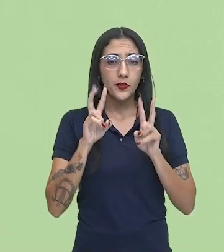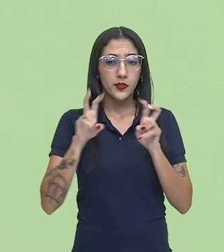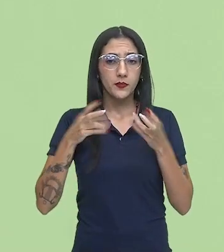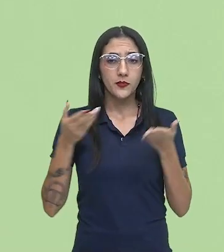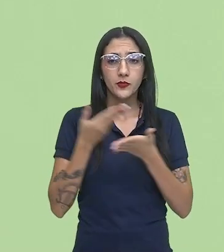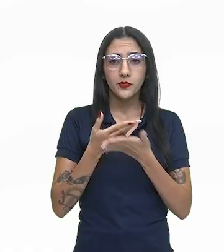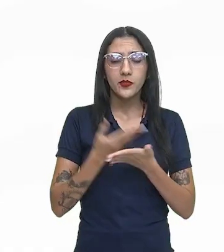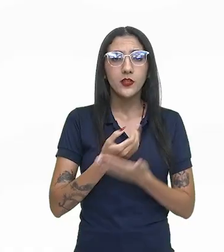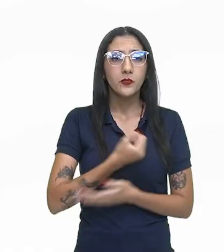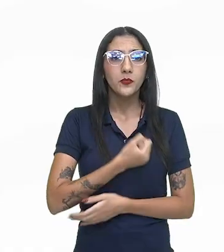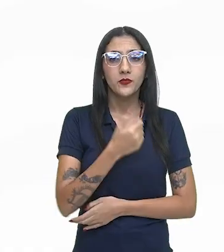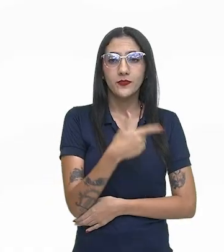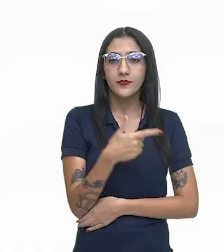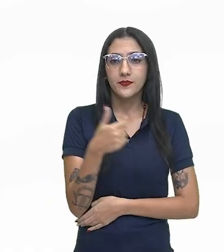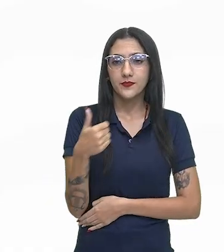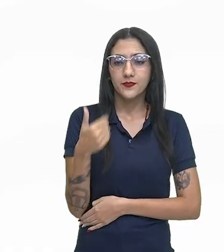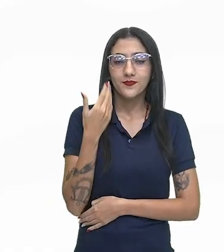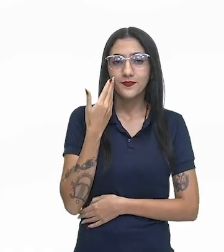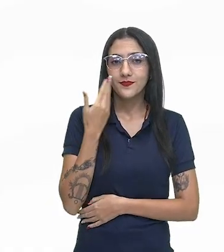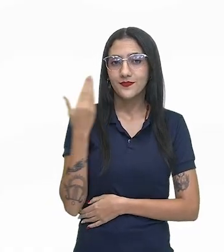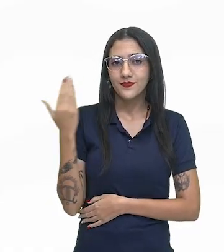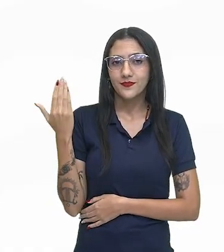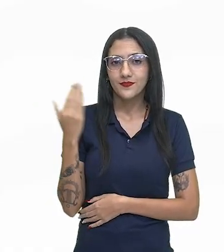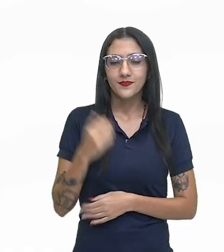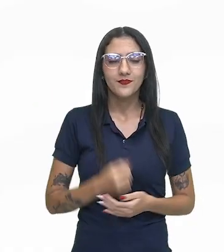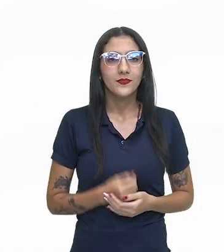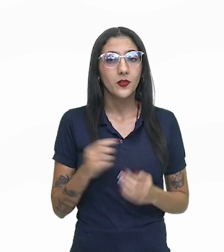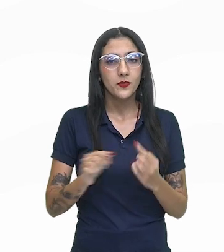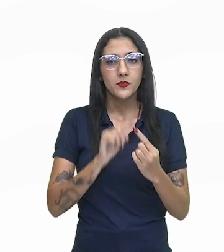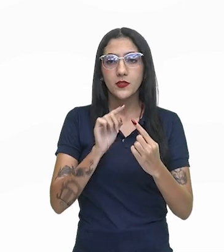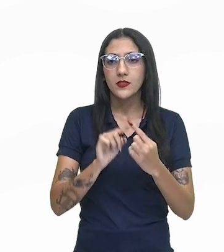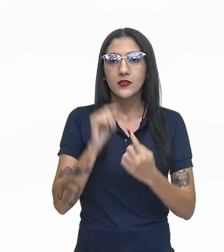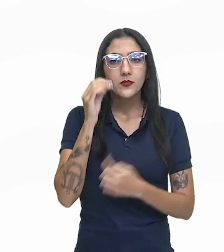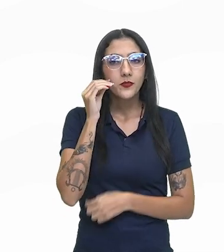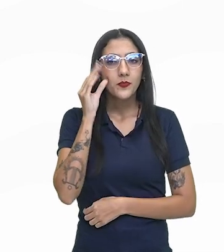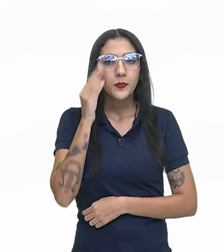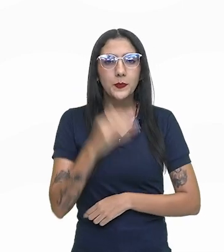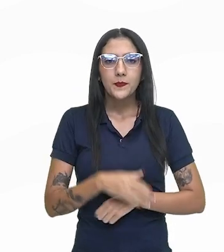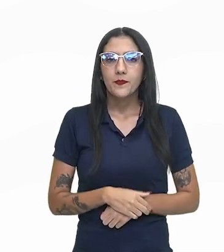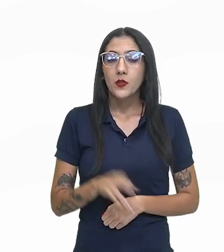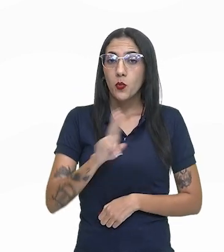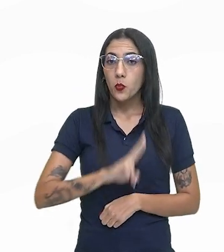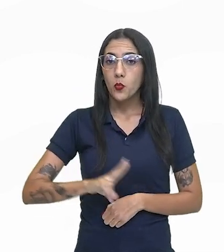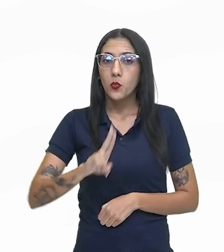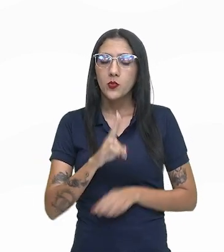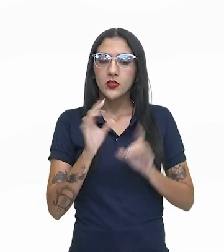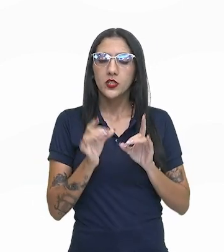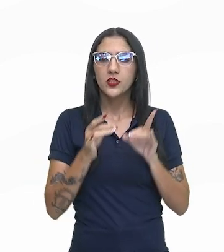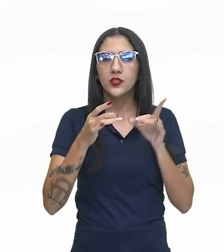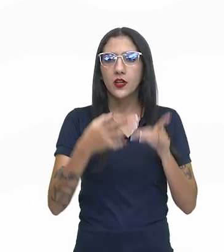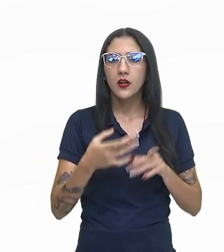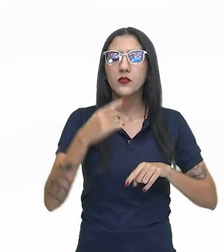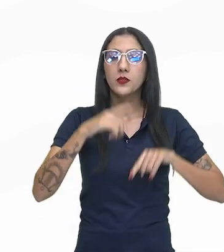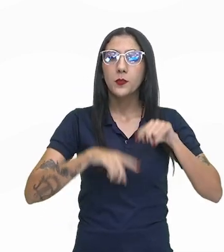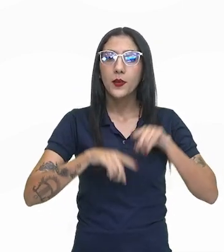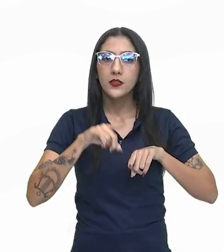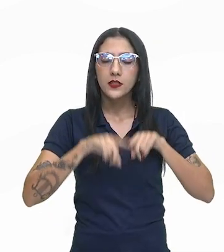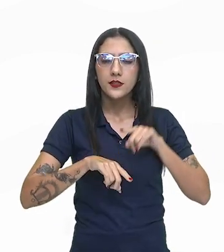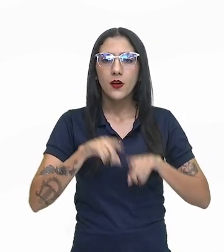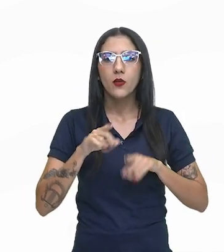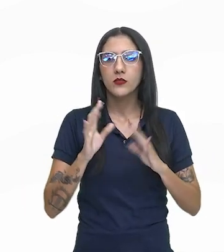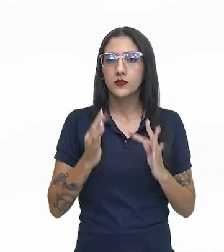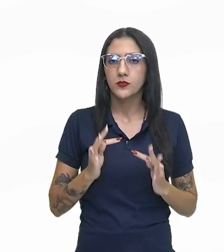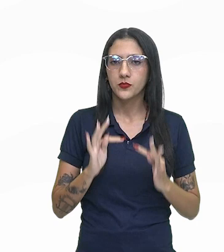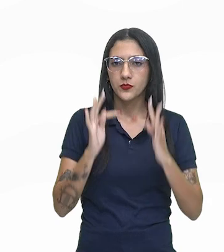aula 21. Veja aí, objeto de conhecimento, uso e descarte consciente de